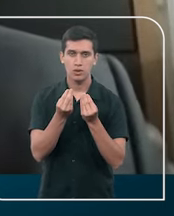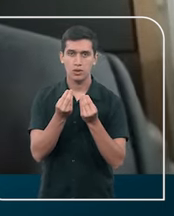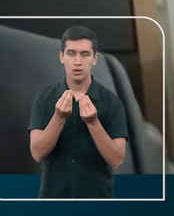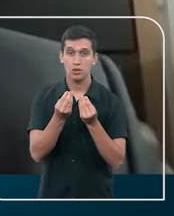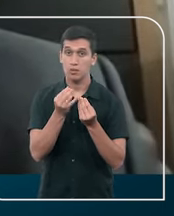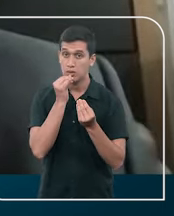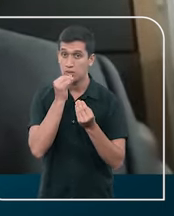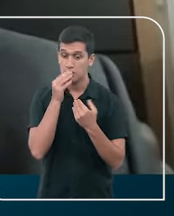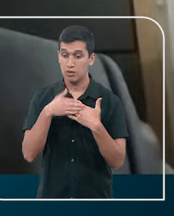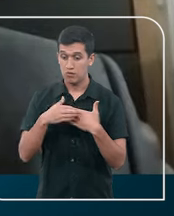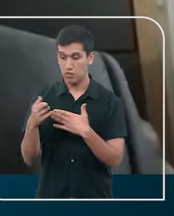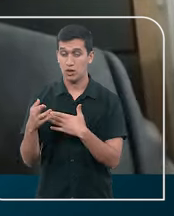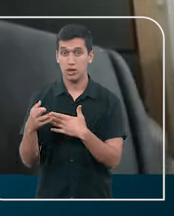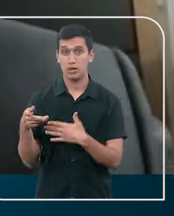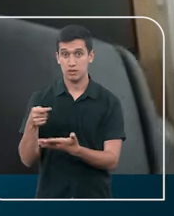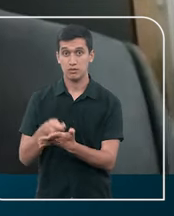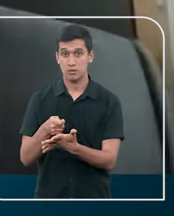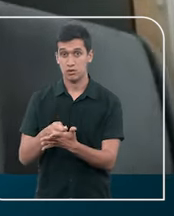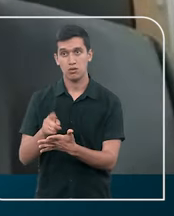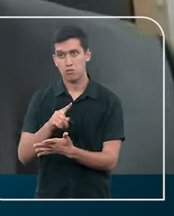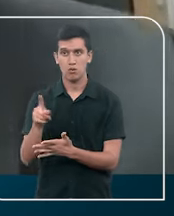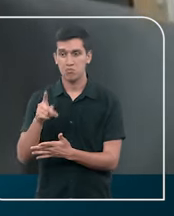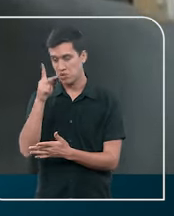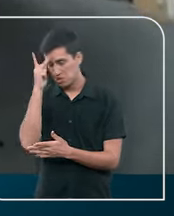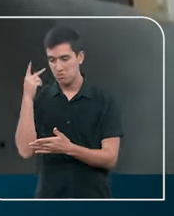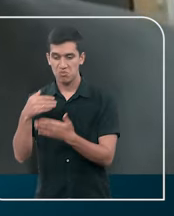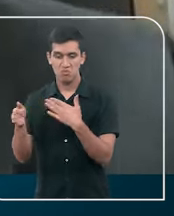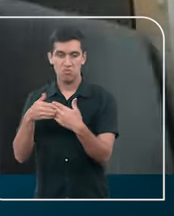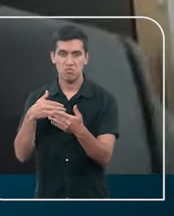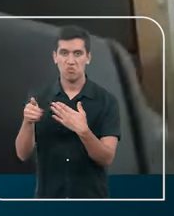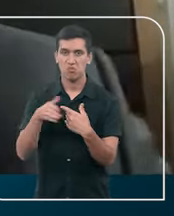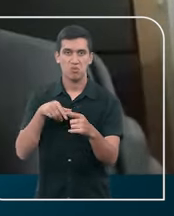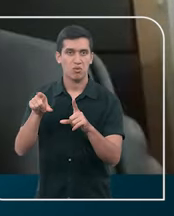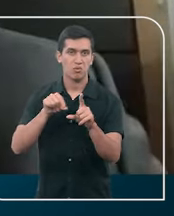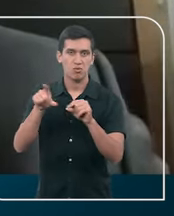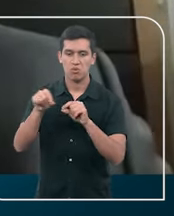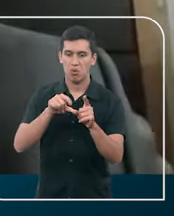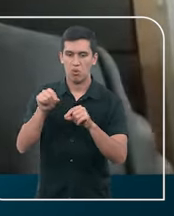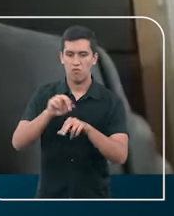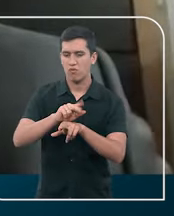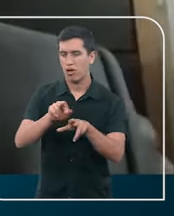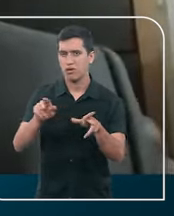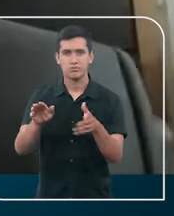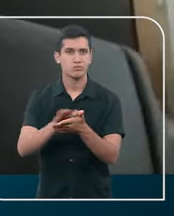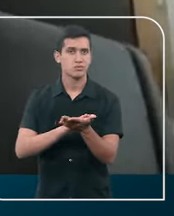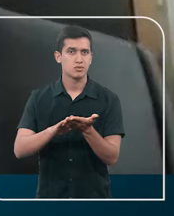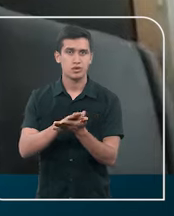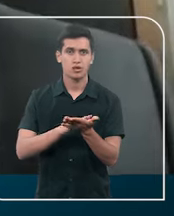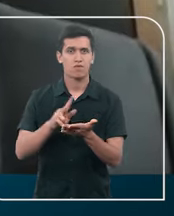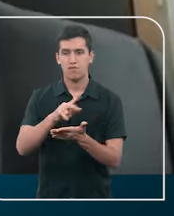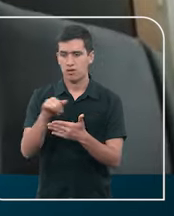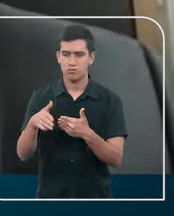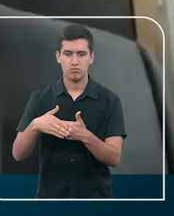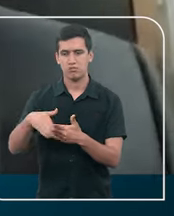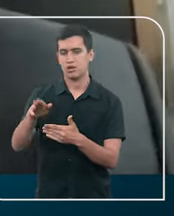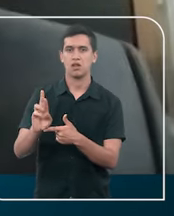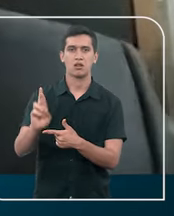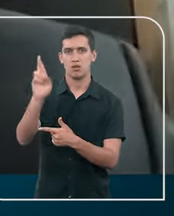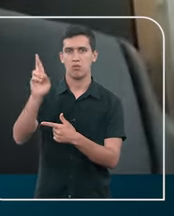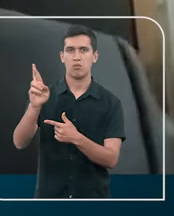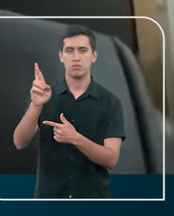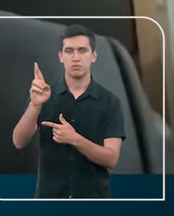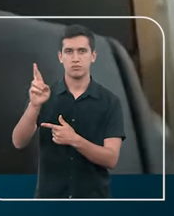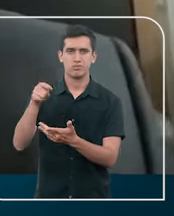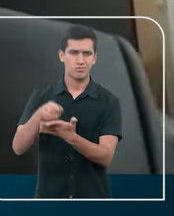obrigação não vai ser João José Francisco Paulo né Andreia Fátima que contrairam obrigações e sim